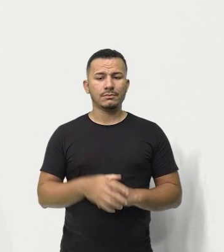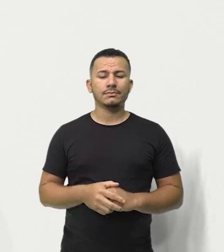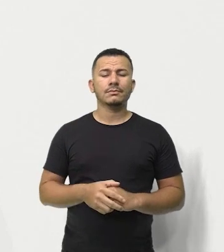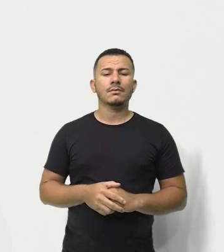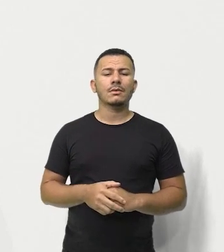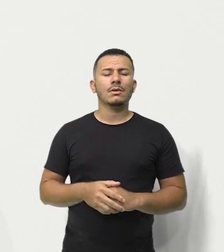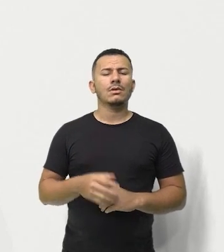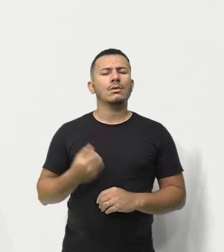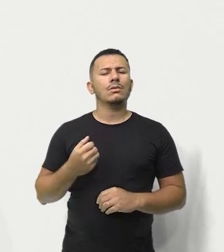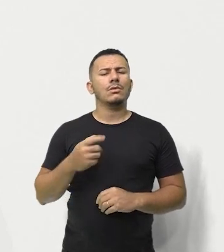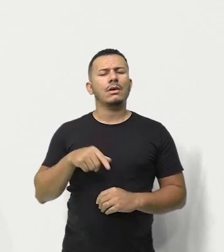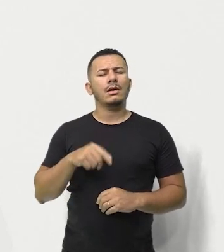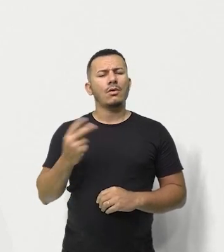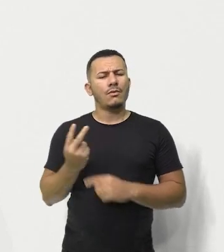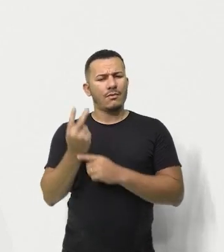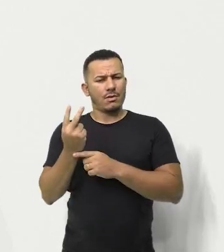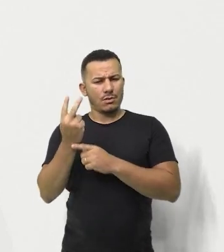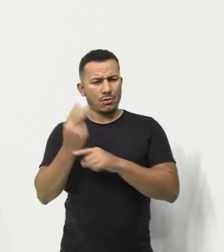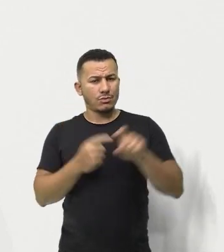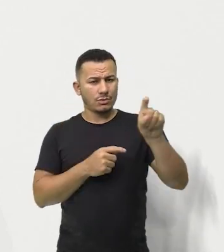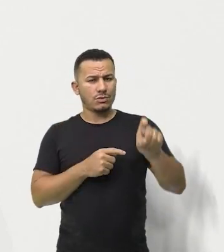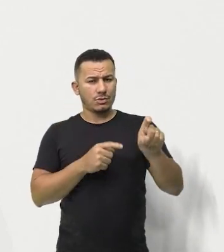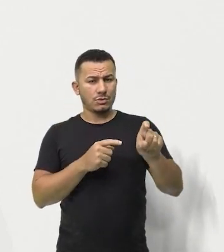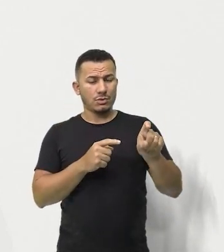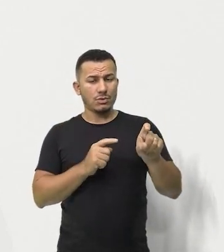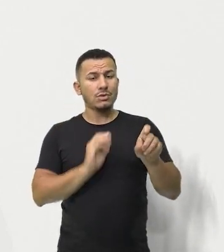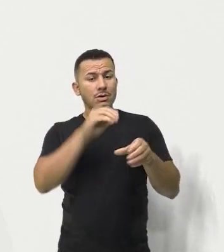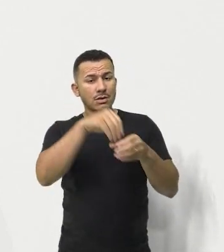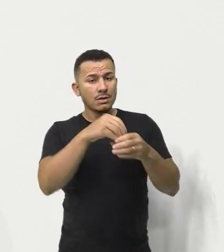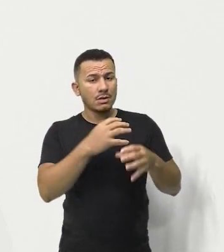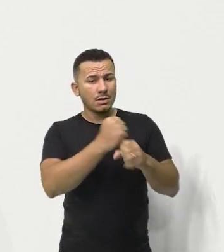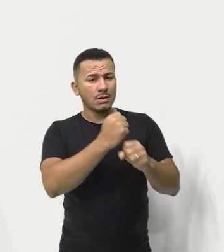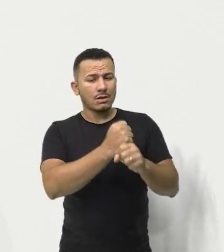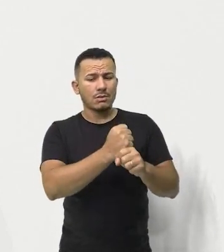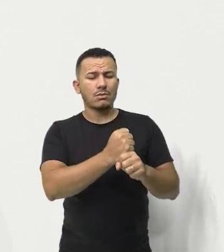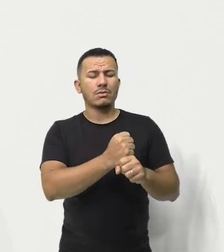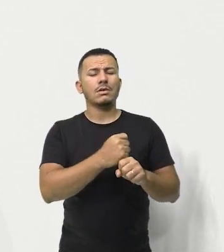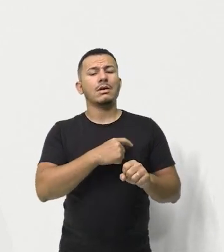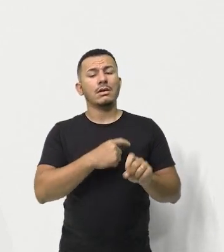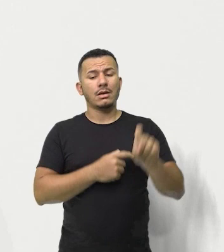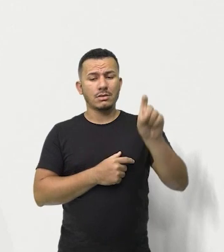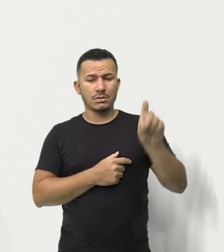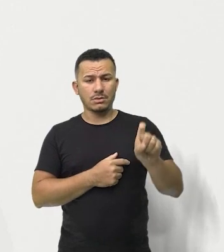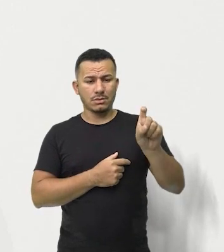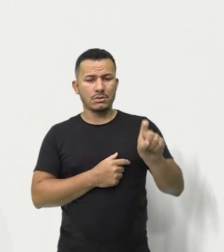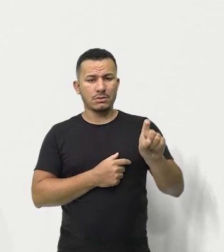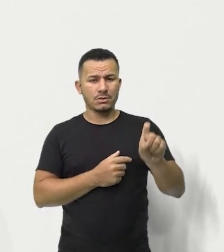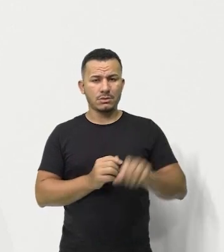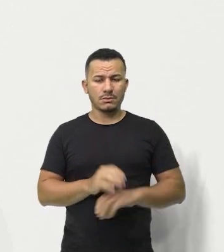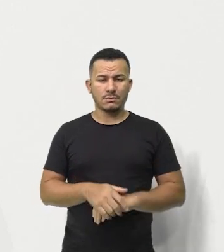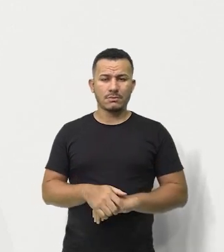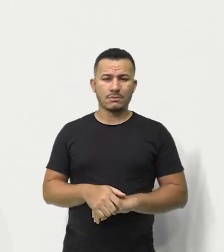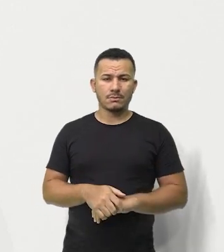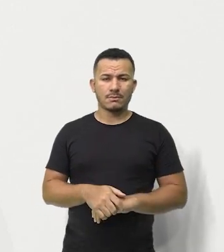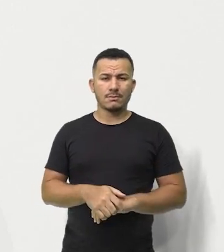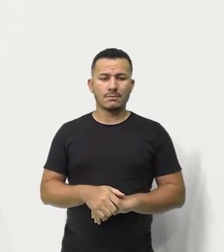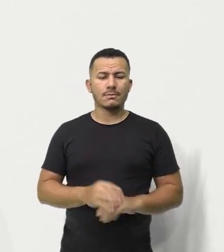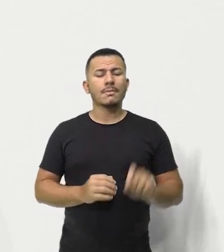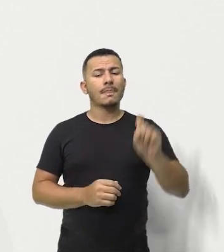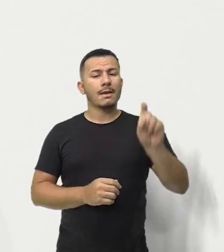Qual o valor de x na equação? Então, olha aqui, para esse primeiro exemplo, então nós temos, olha,